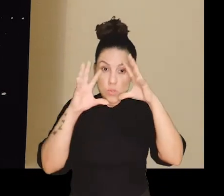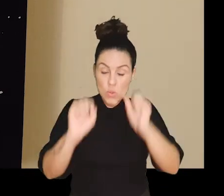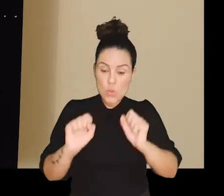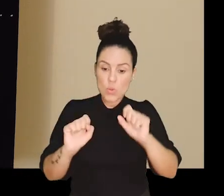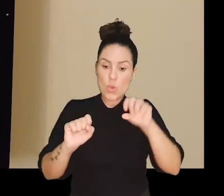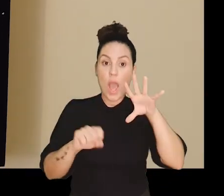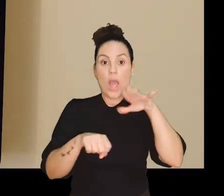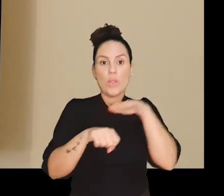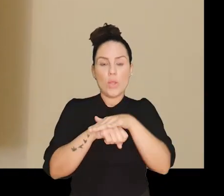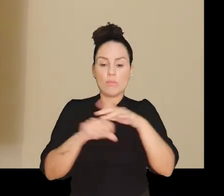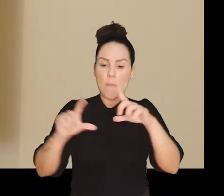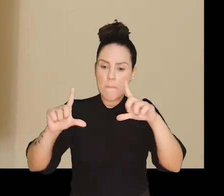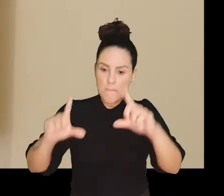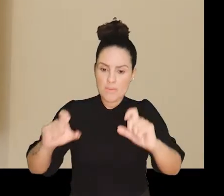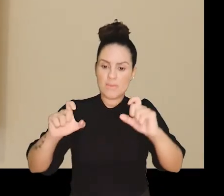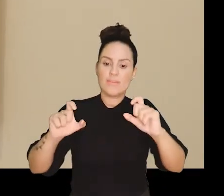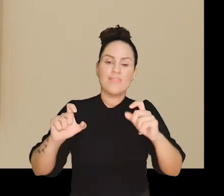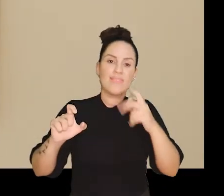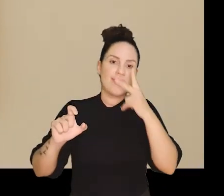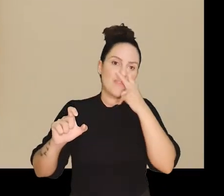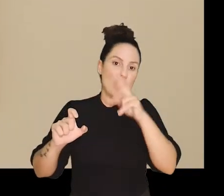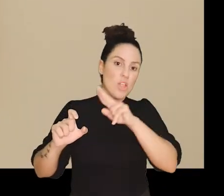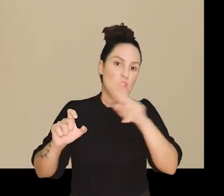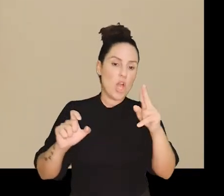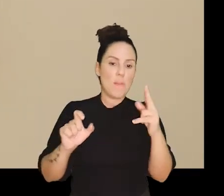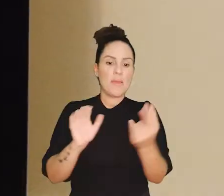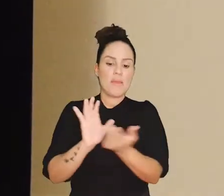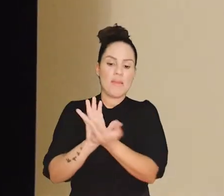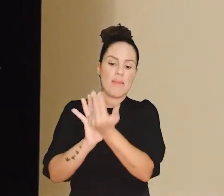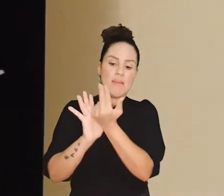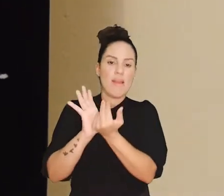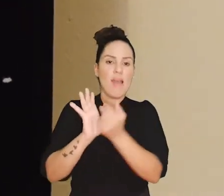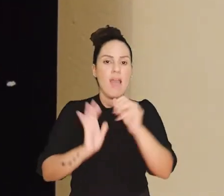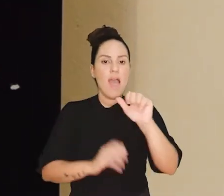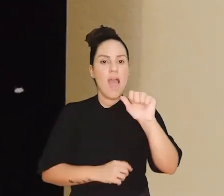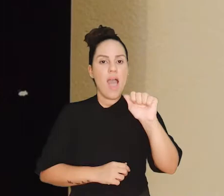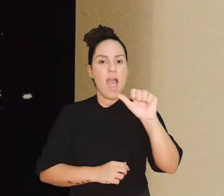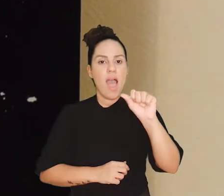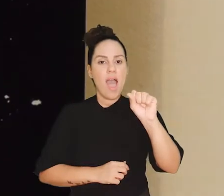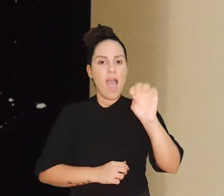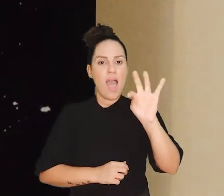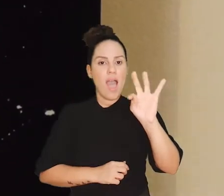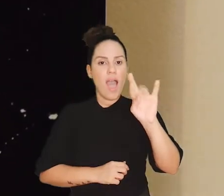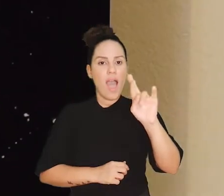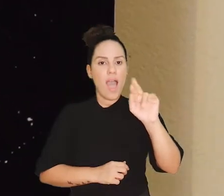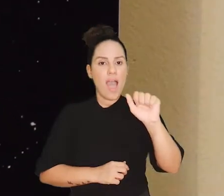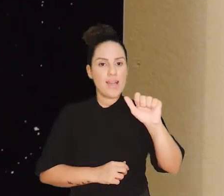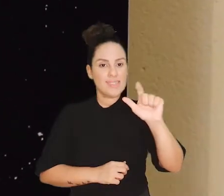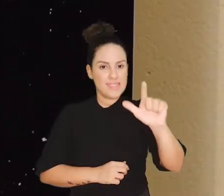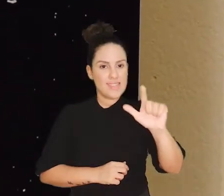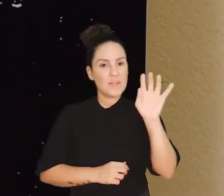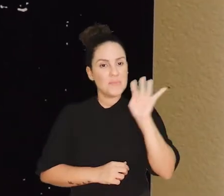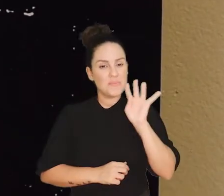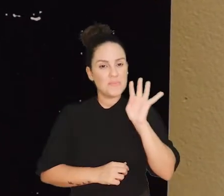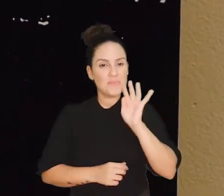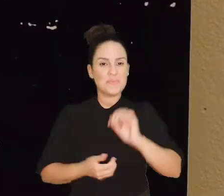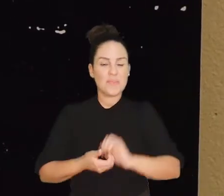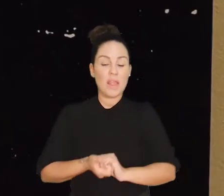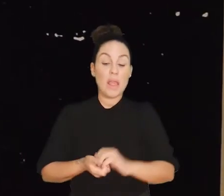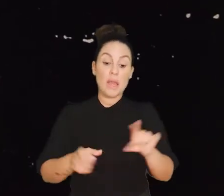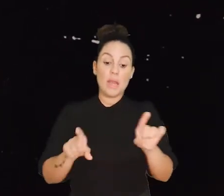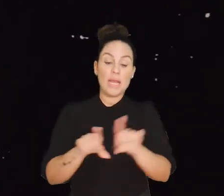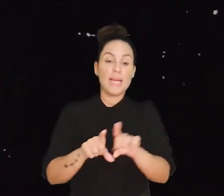essa imagem ela sobrepõe o que seria o mapa astral do artista, mas que, por fim, configura uma